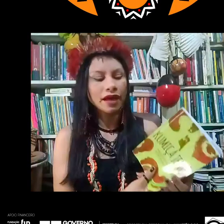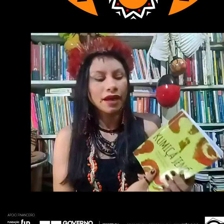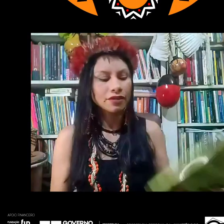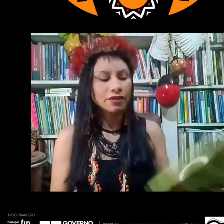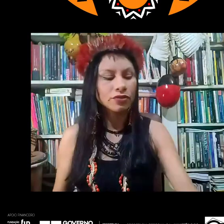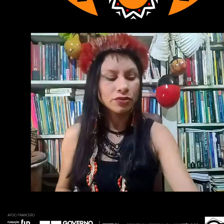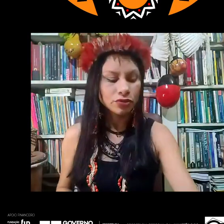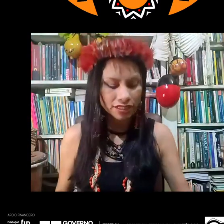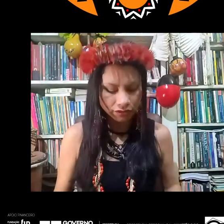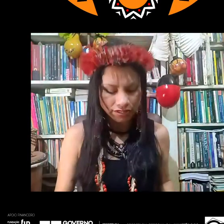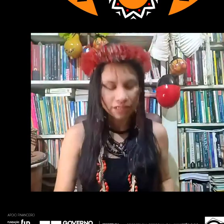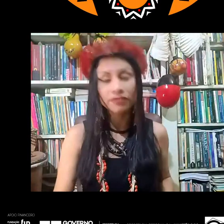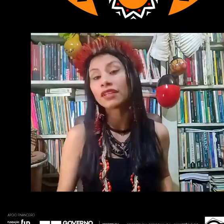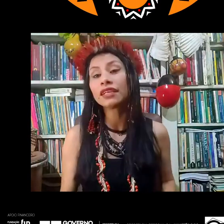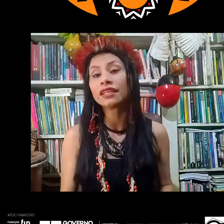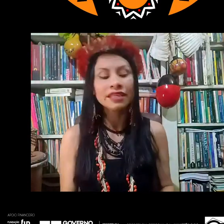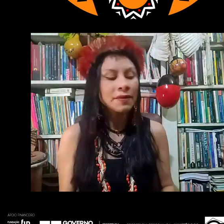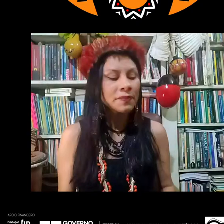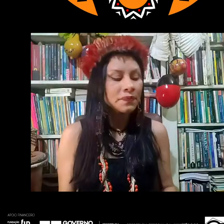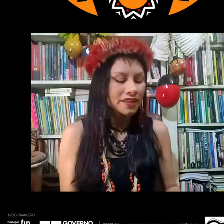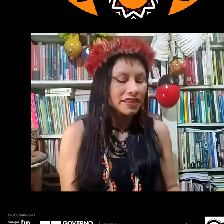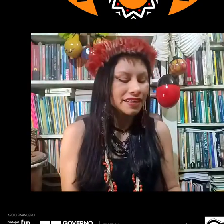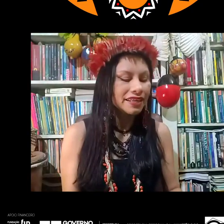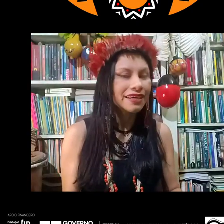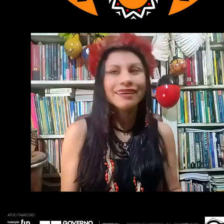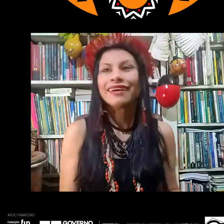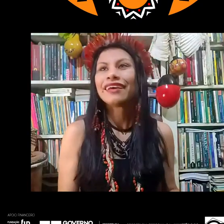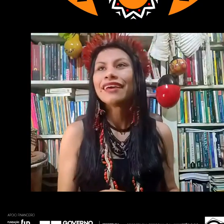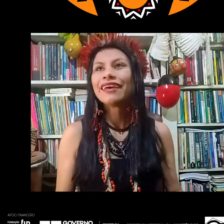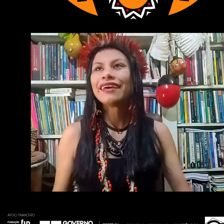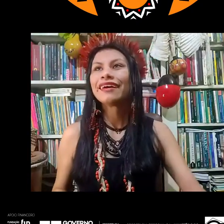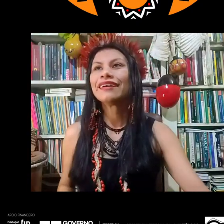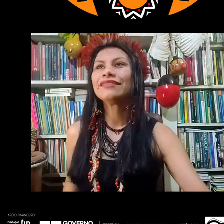também. A ilustração desse livro é dele. E